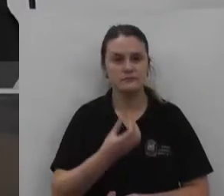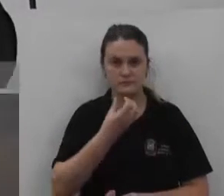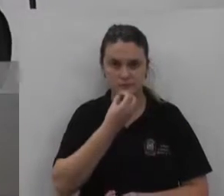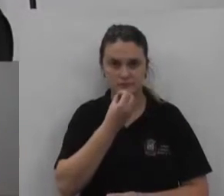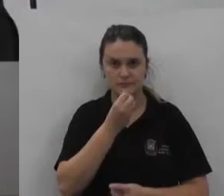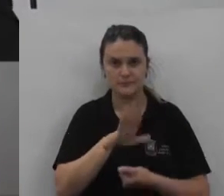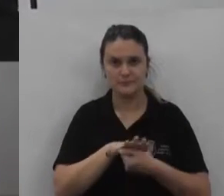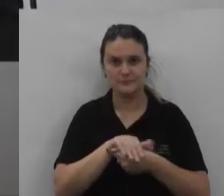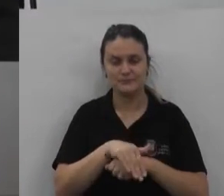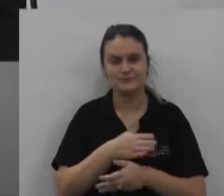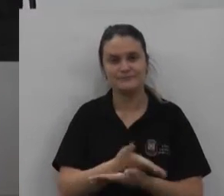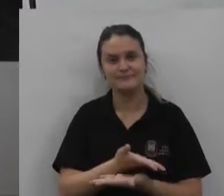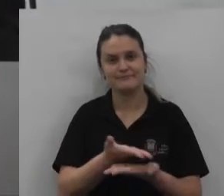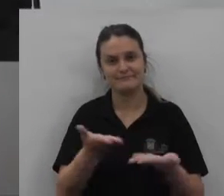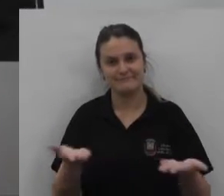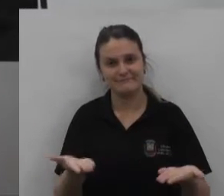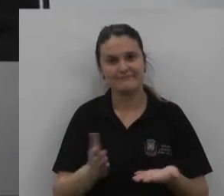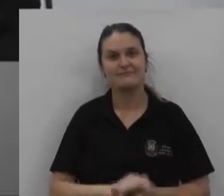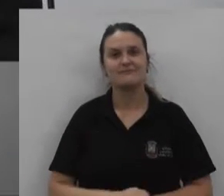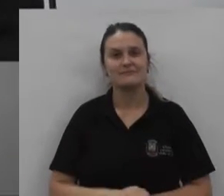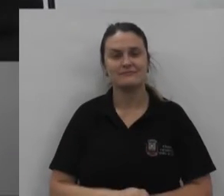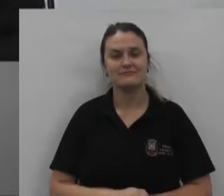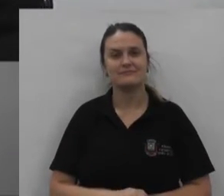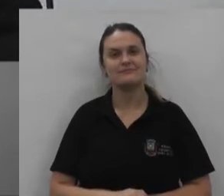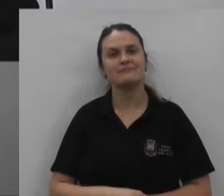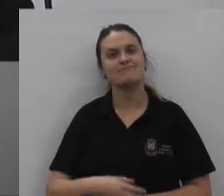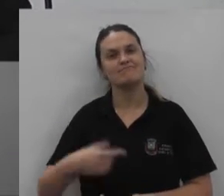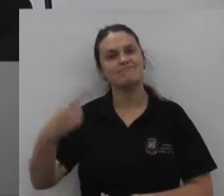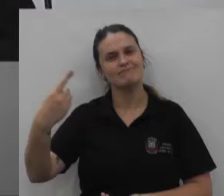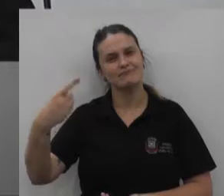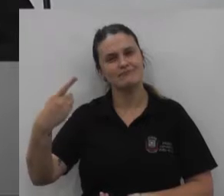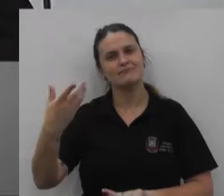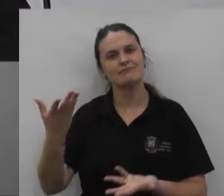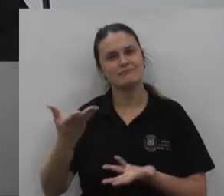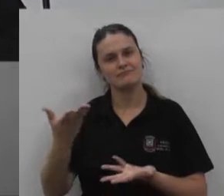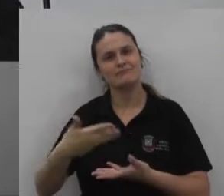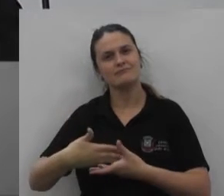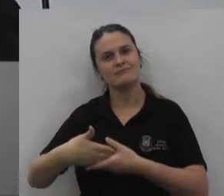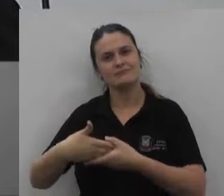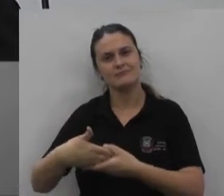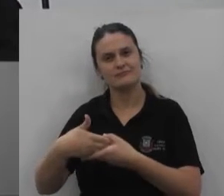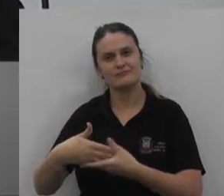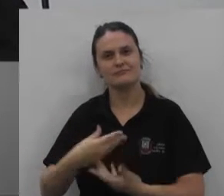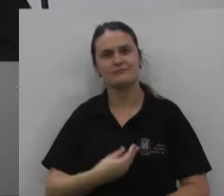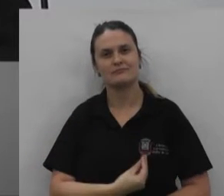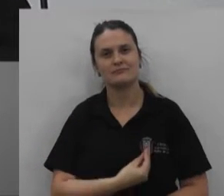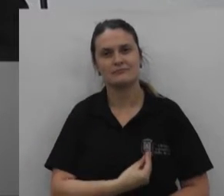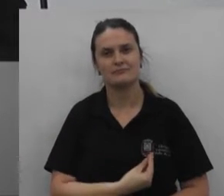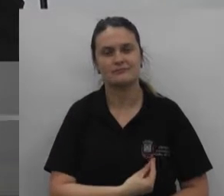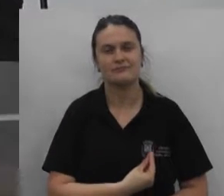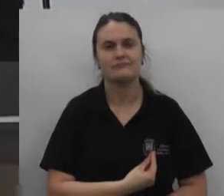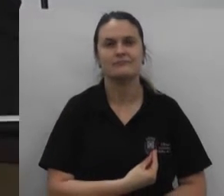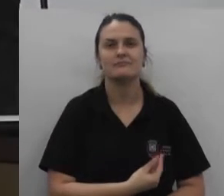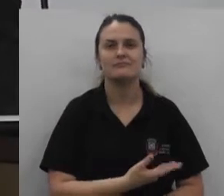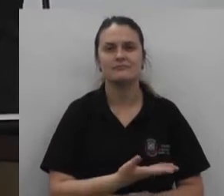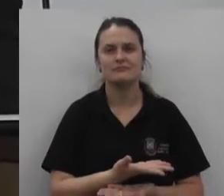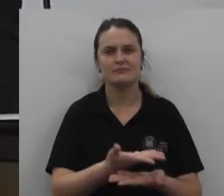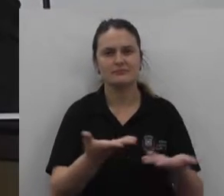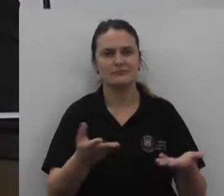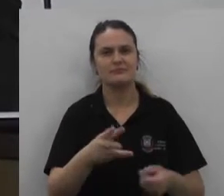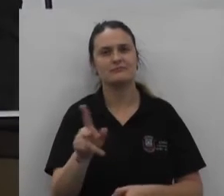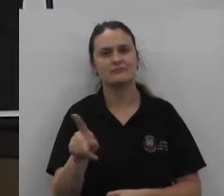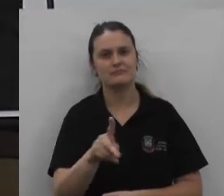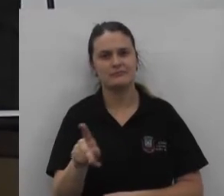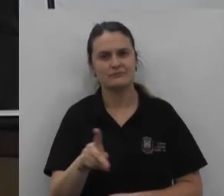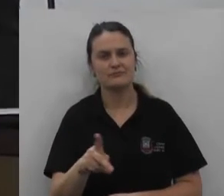Uma boa noite a todas e a todos. Primeiramente, quero parabenizar a presença de todos